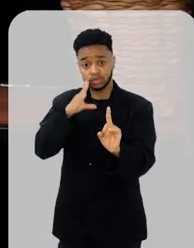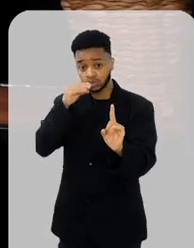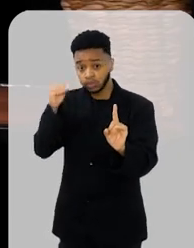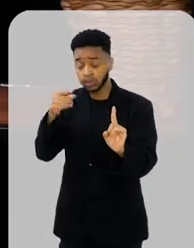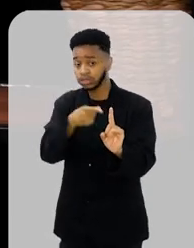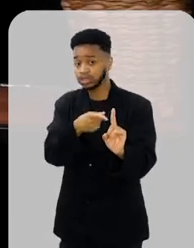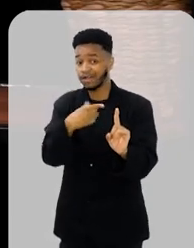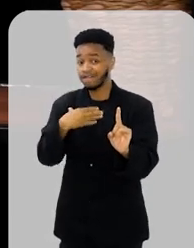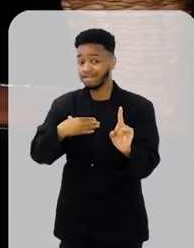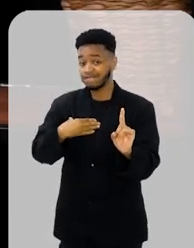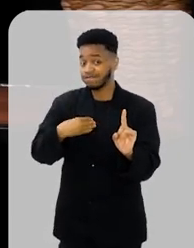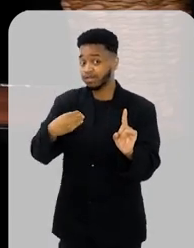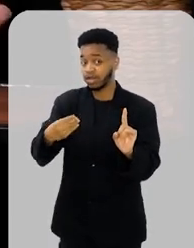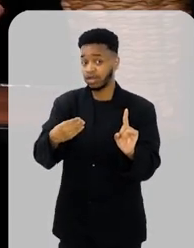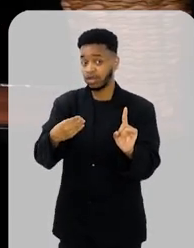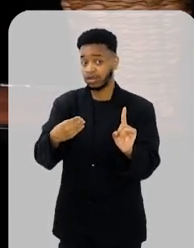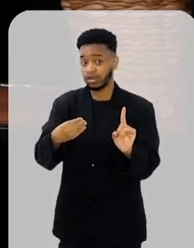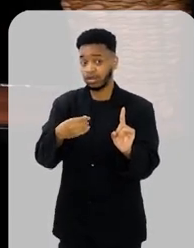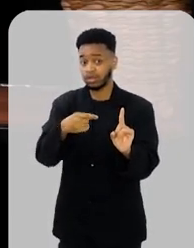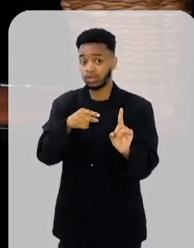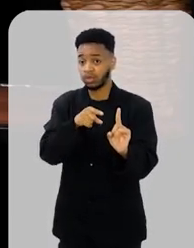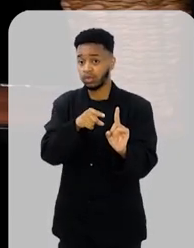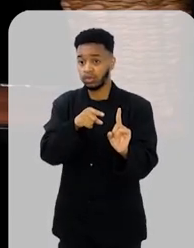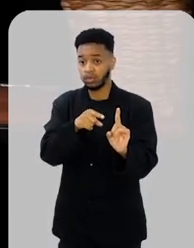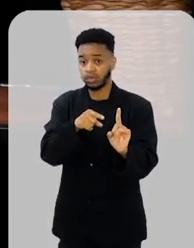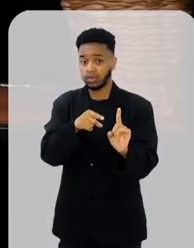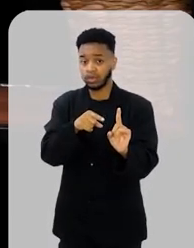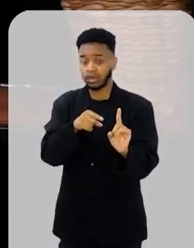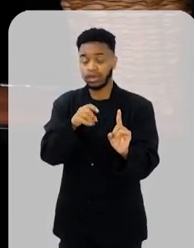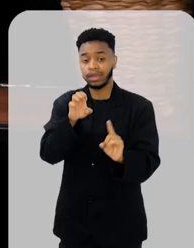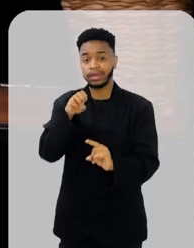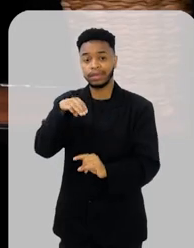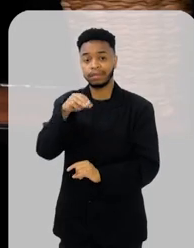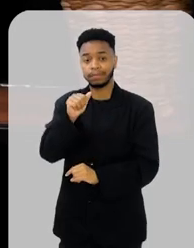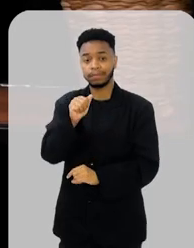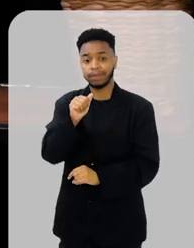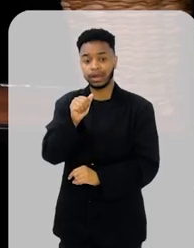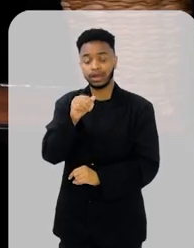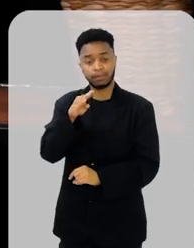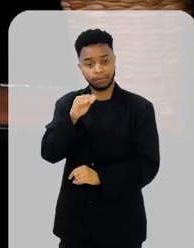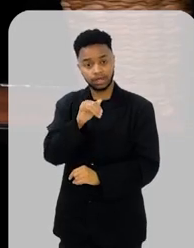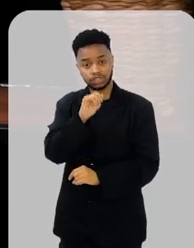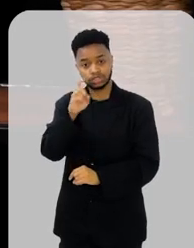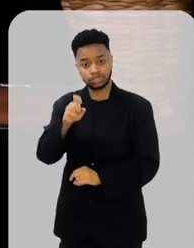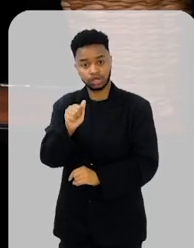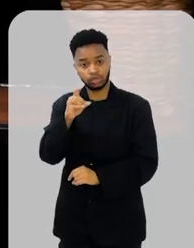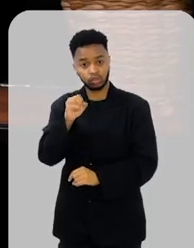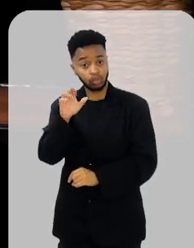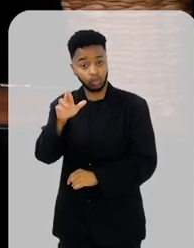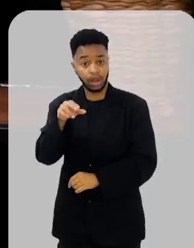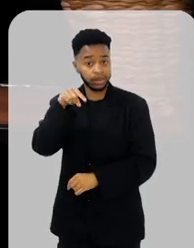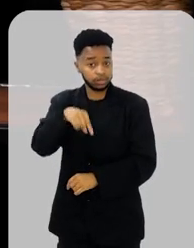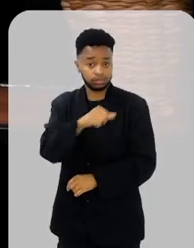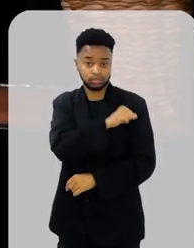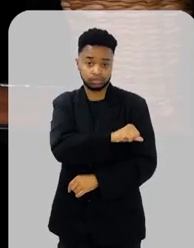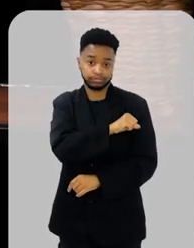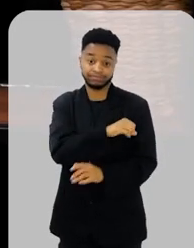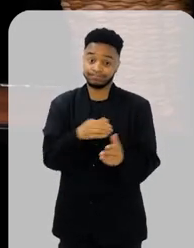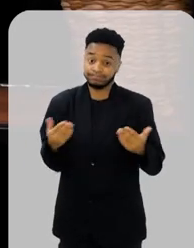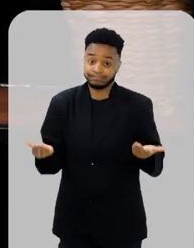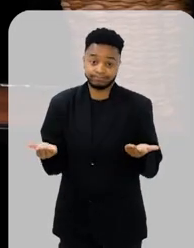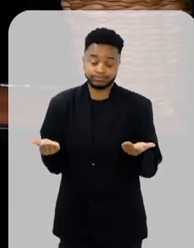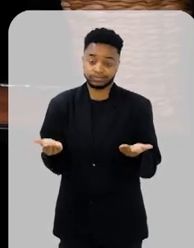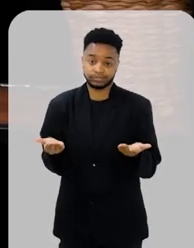meninos que eram filhos, né, de embaixadores, diplomatas aqui no Rio de